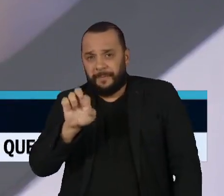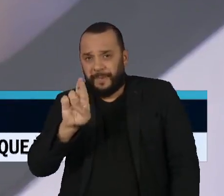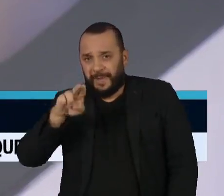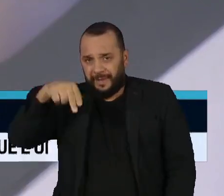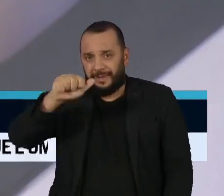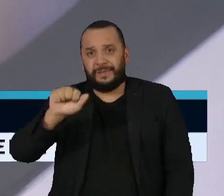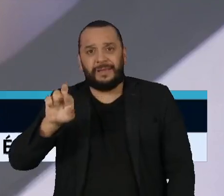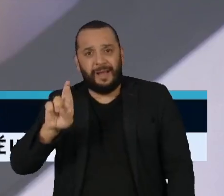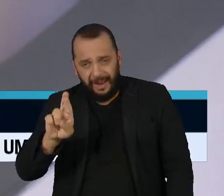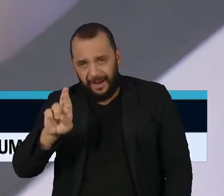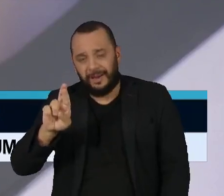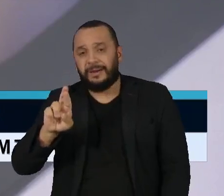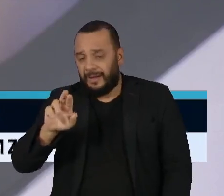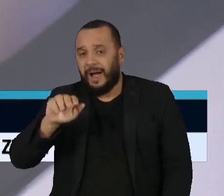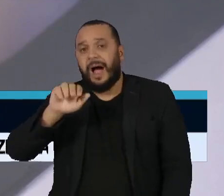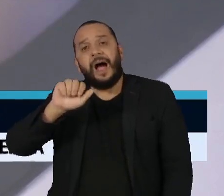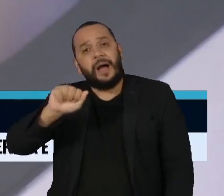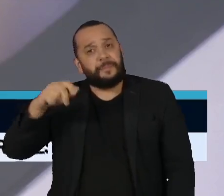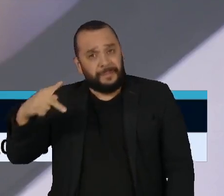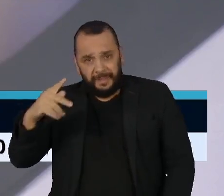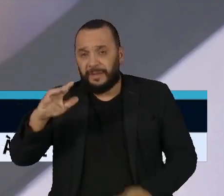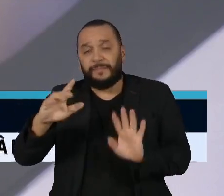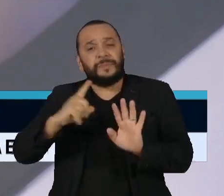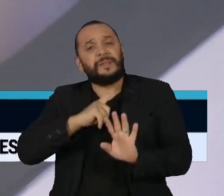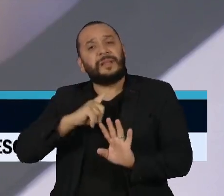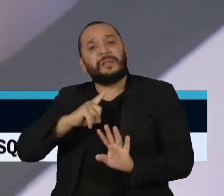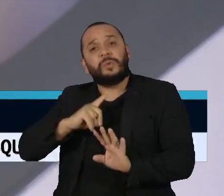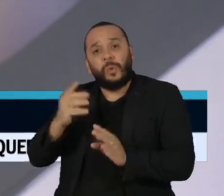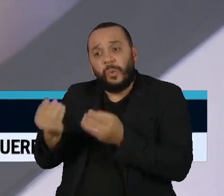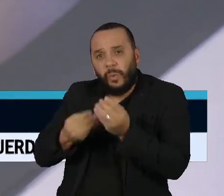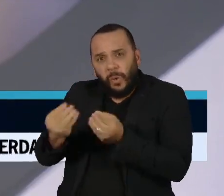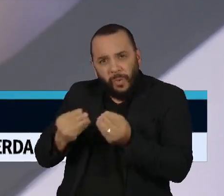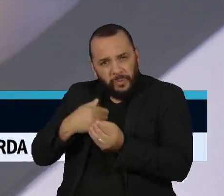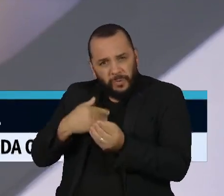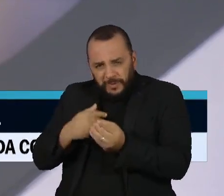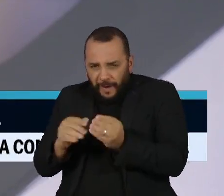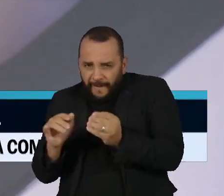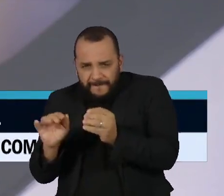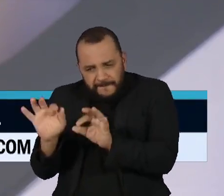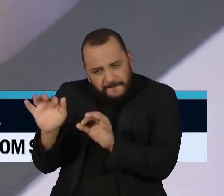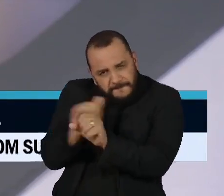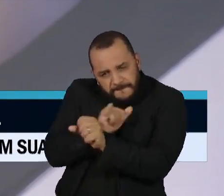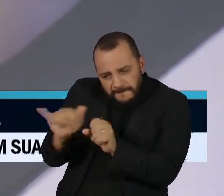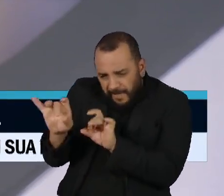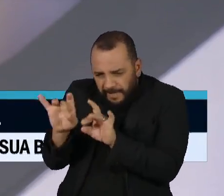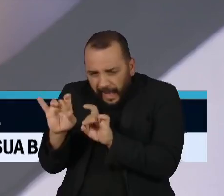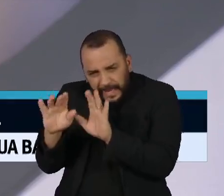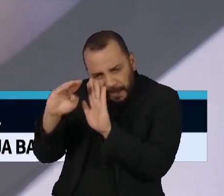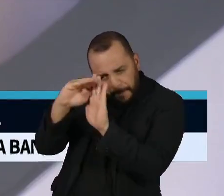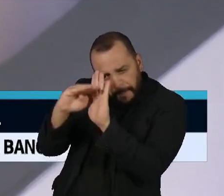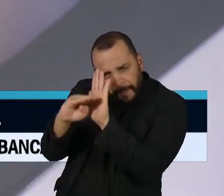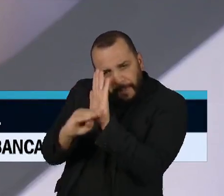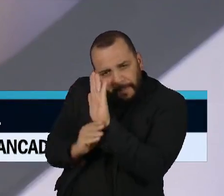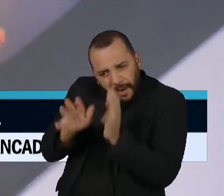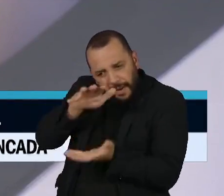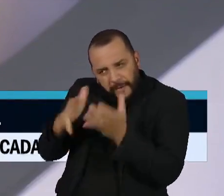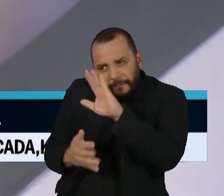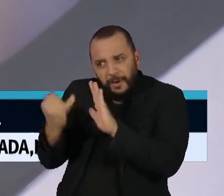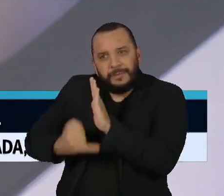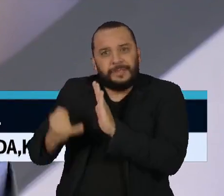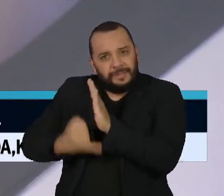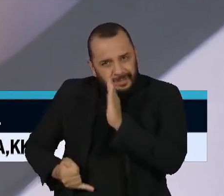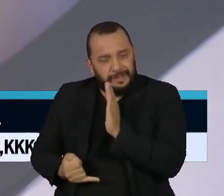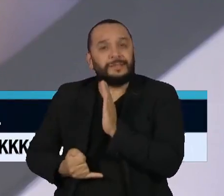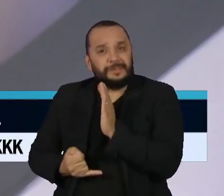sujeito que conseguiu compatibilizar a questão técnica dessa reforma com uma lógica política. Então, eu acho que tem um